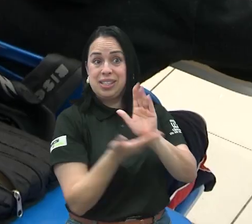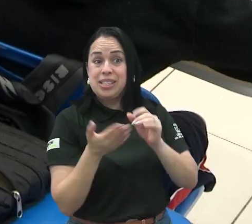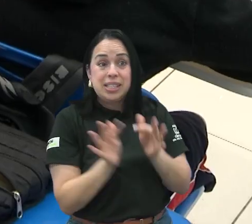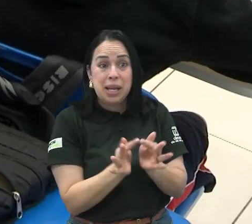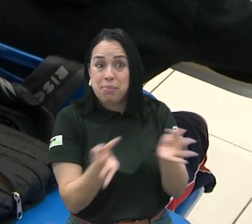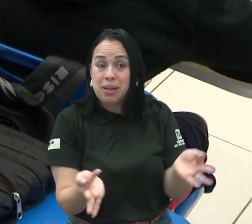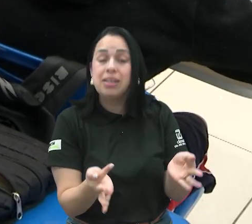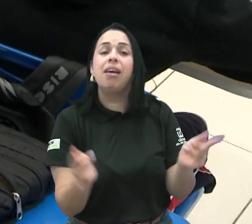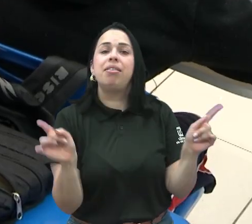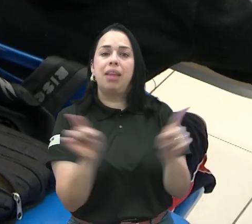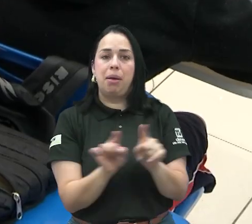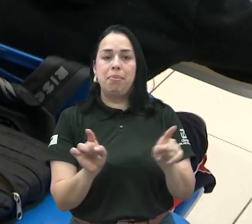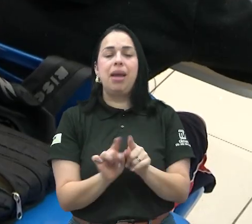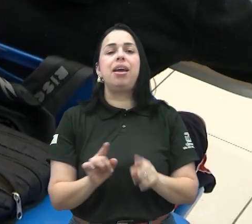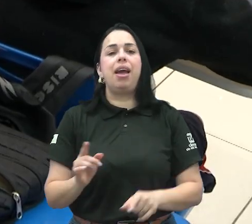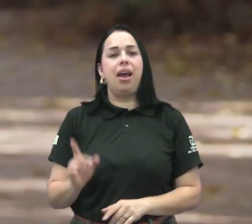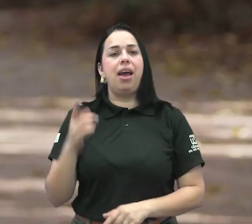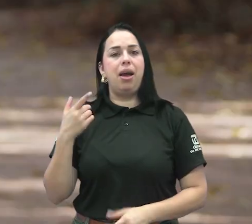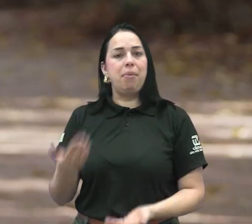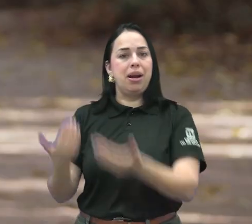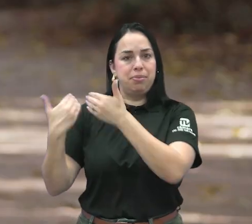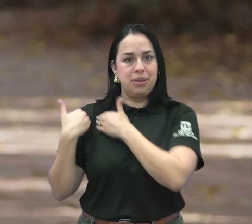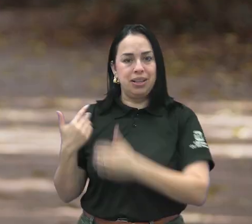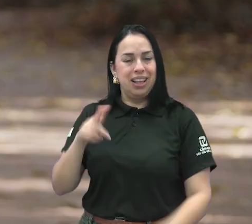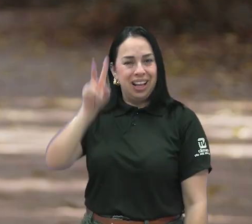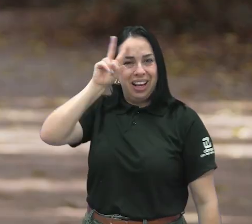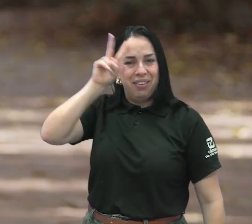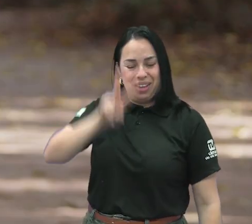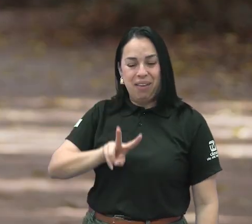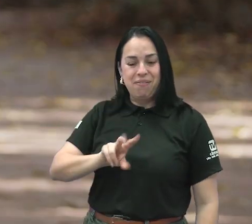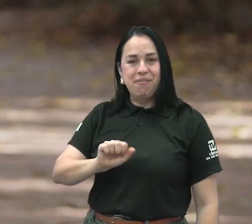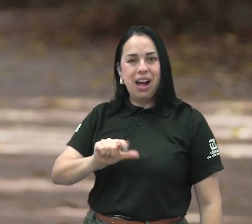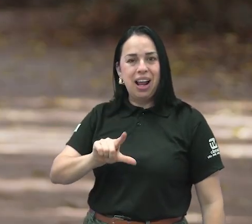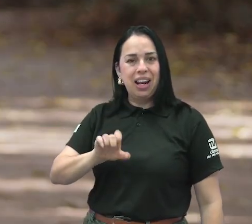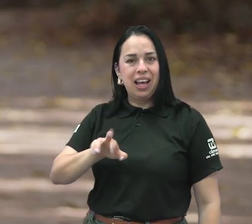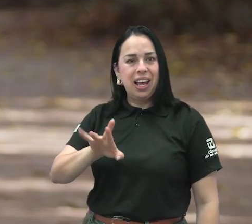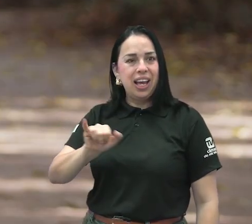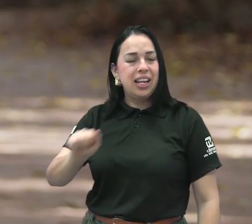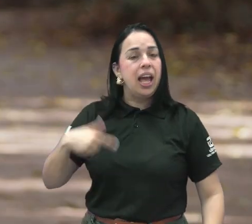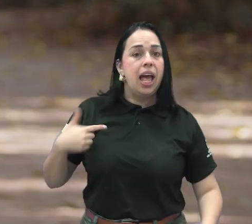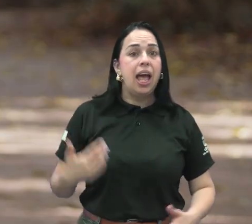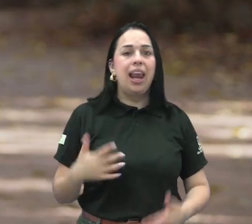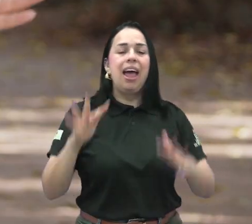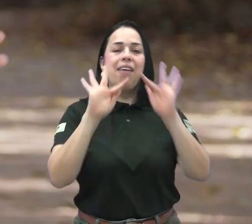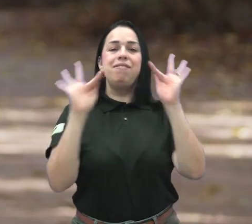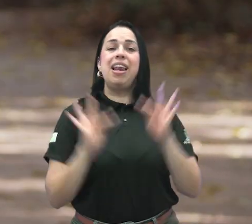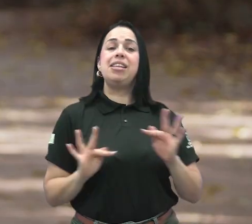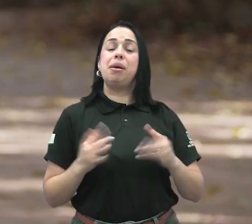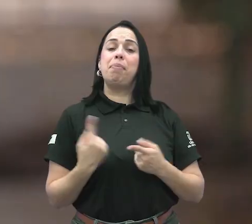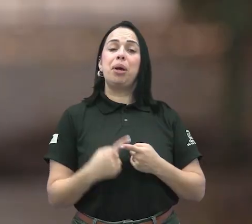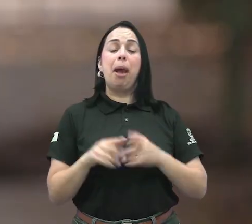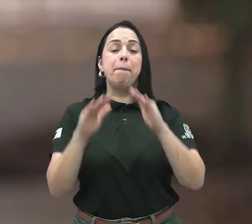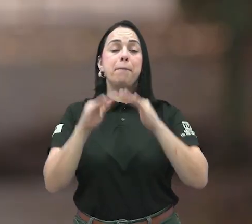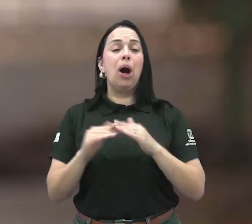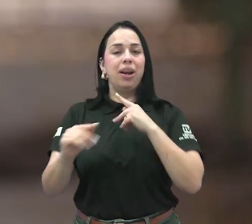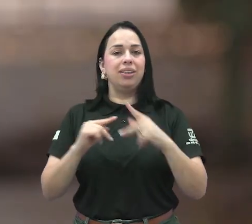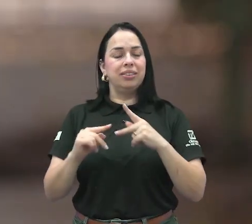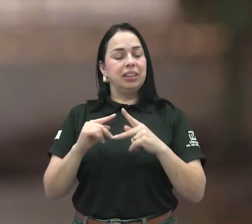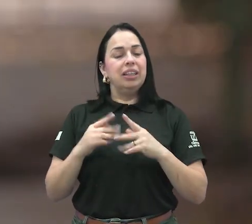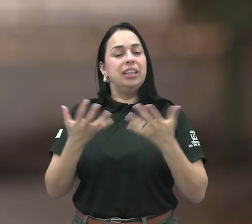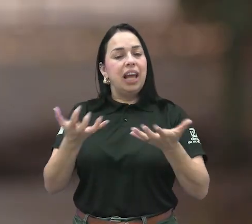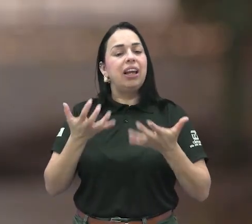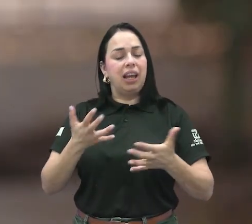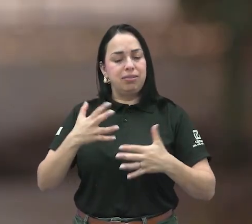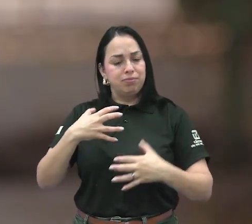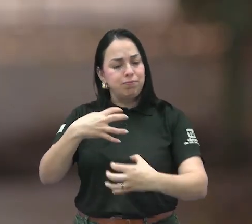direitos básicos às pessoas também. A Valéria, que conhecemos no início da reportagem, é feliz por viver aqui e espera que